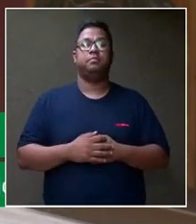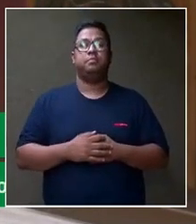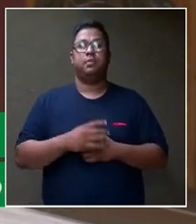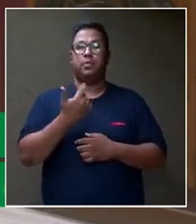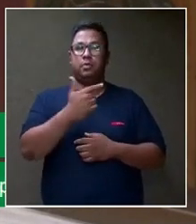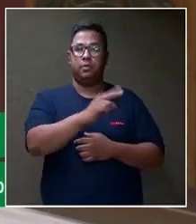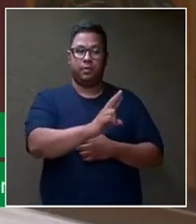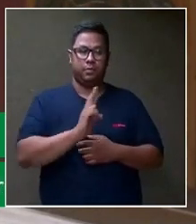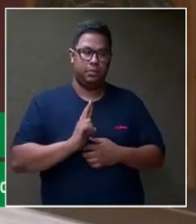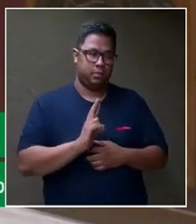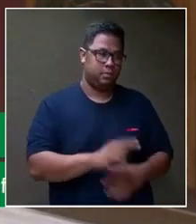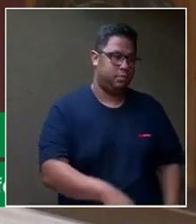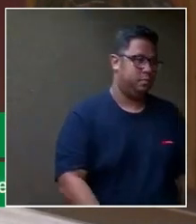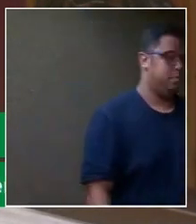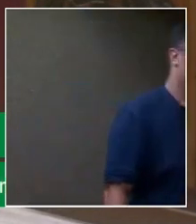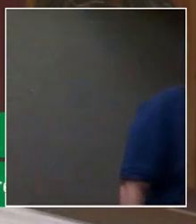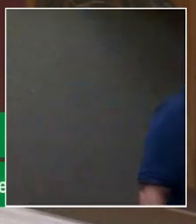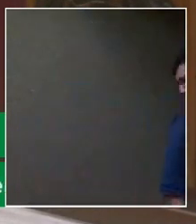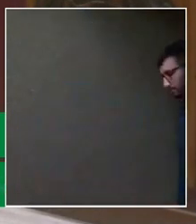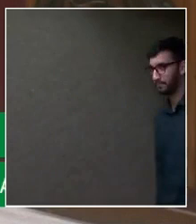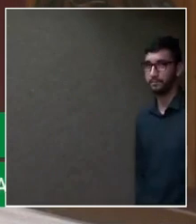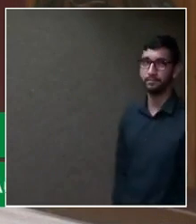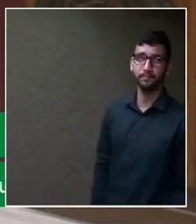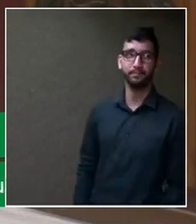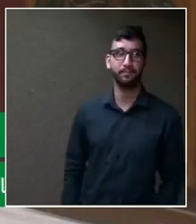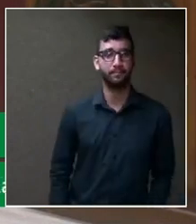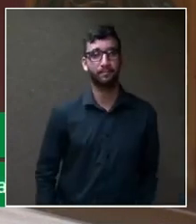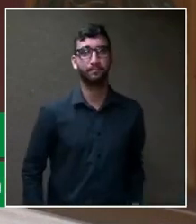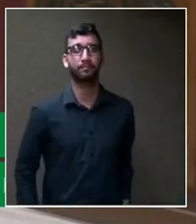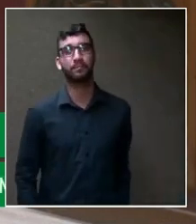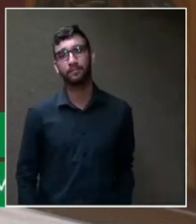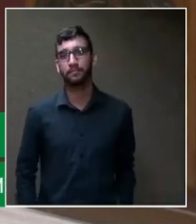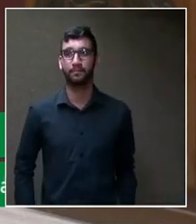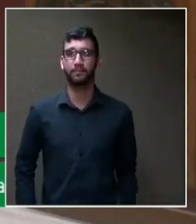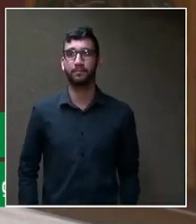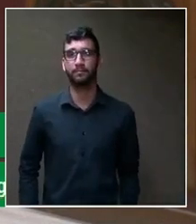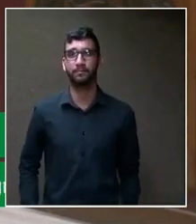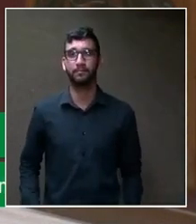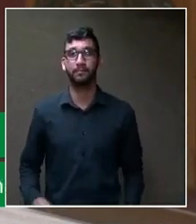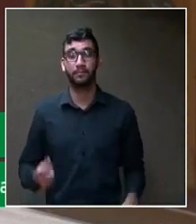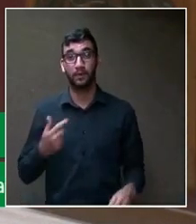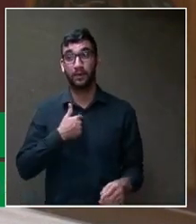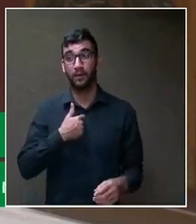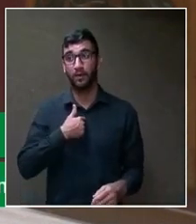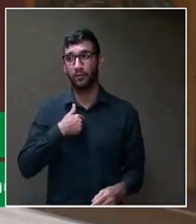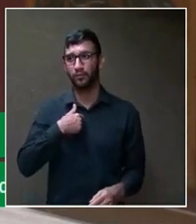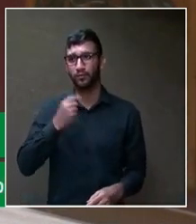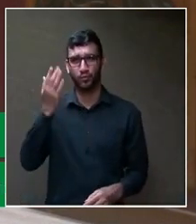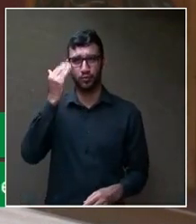tive resposta. Certo. Kelly, você... Aí eu fiquei sabendo uma